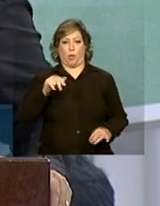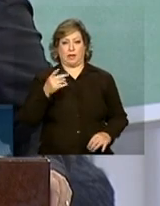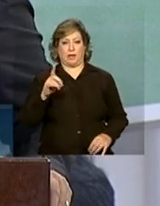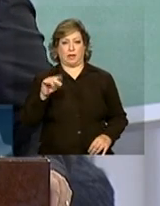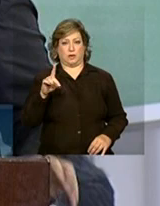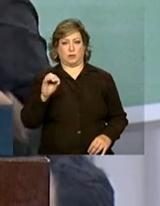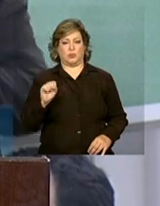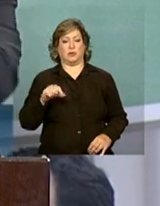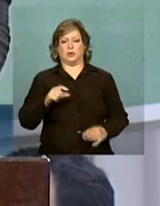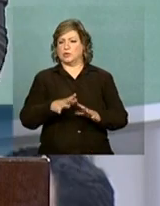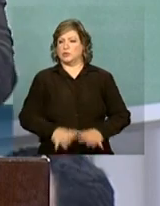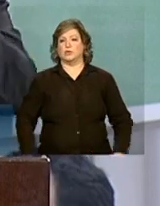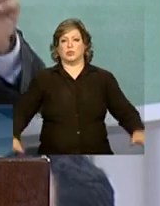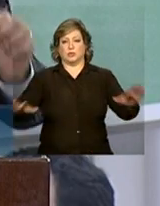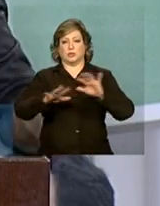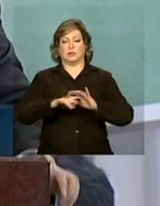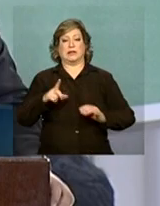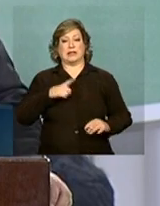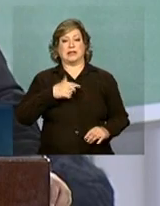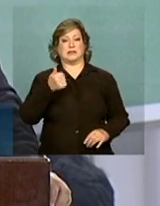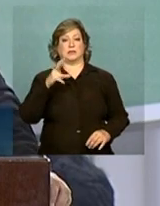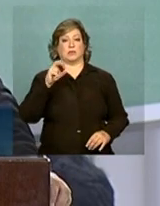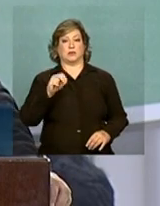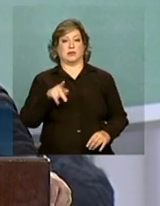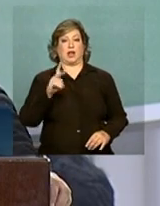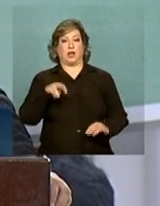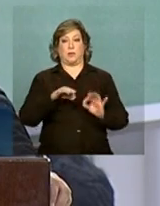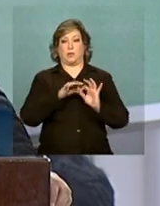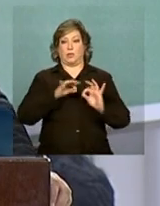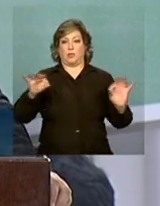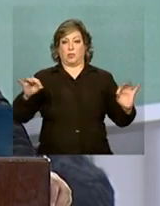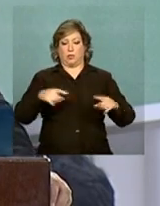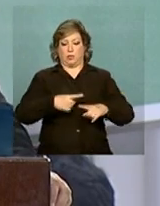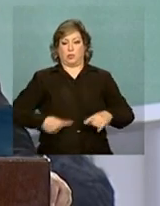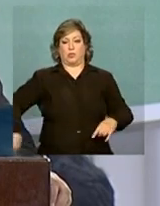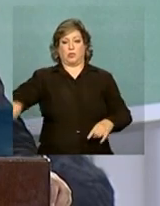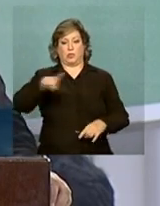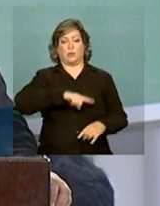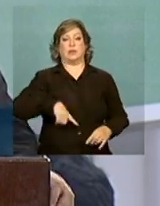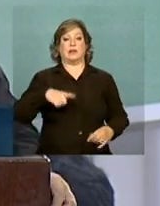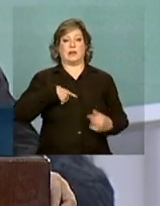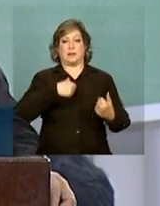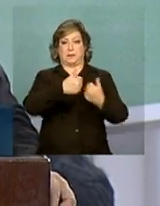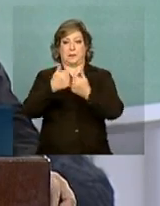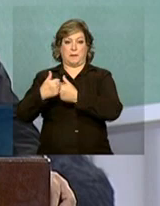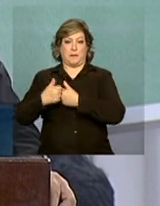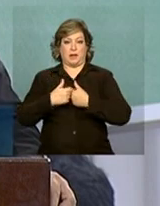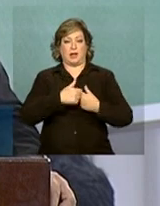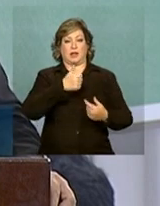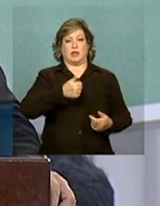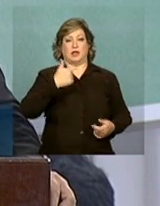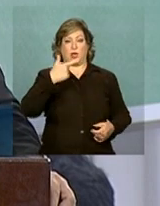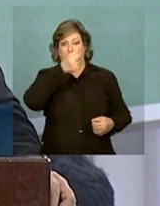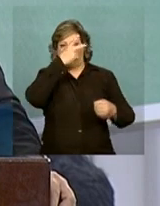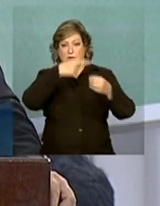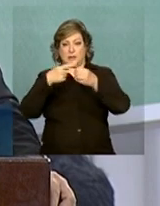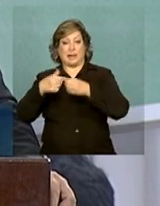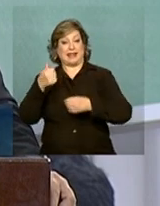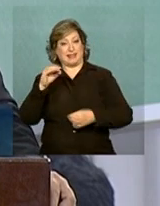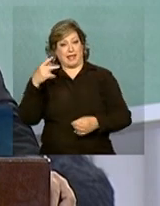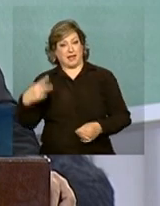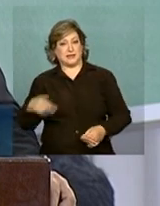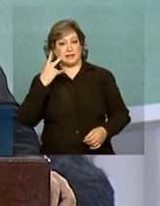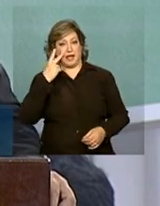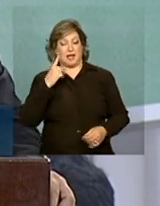extremo a outro do município tem 150 quilômetros de comprimento, faz fronteira com 12 municípios, 10 no Ceará, 2 no Piauí.